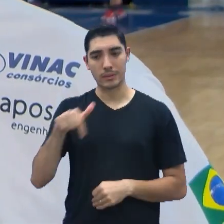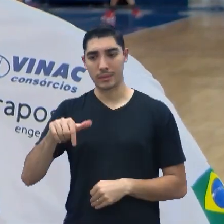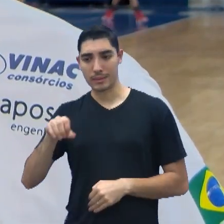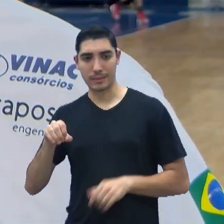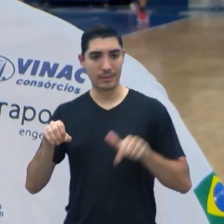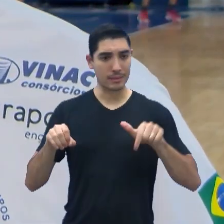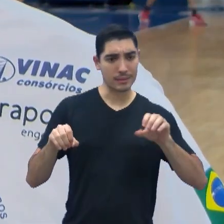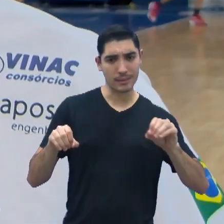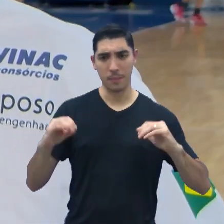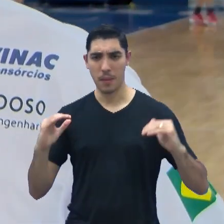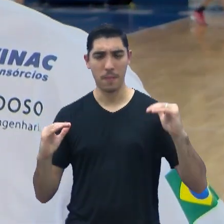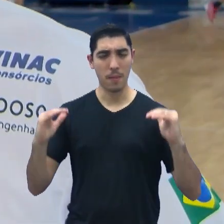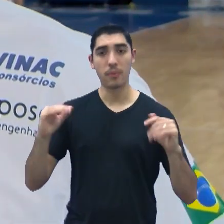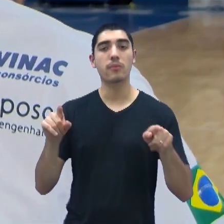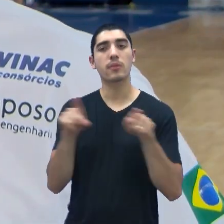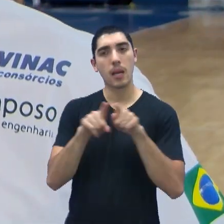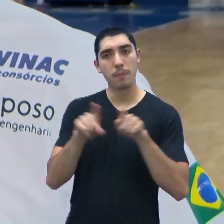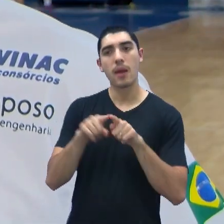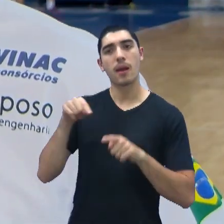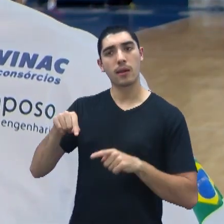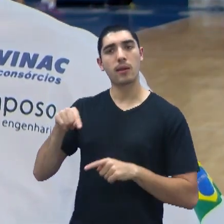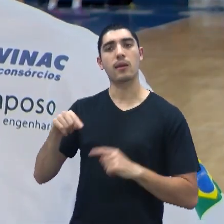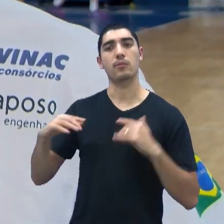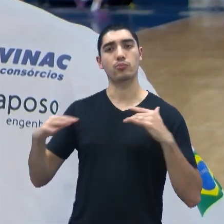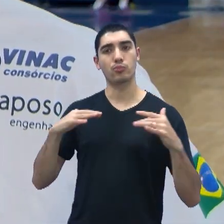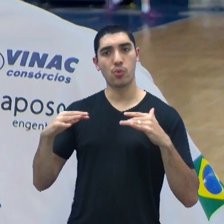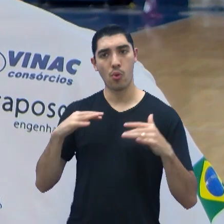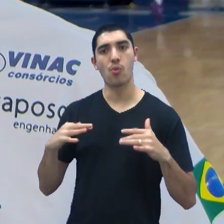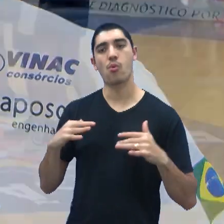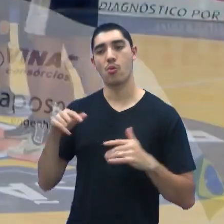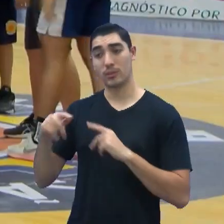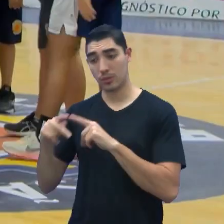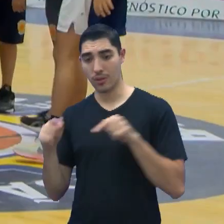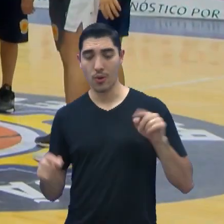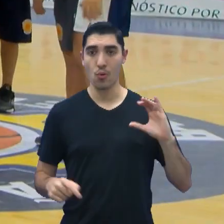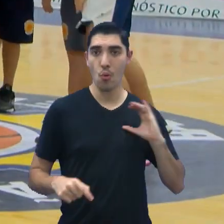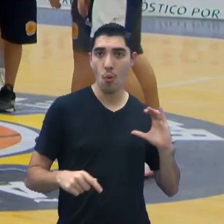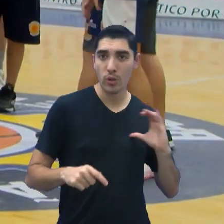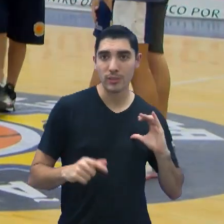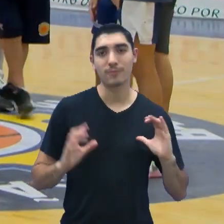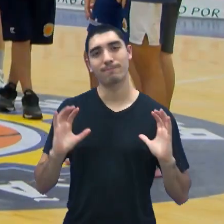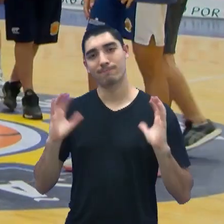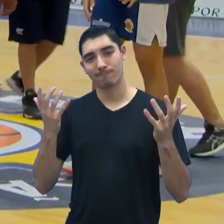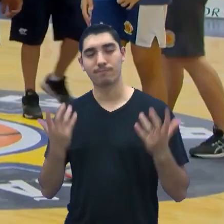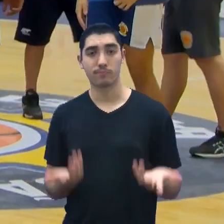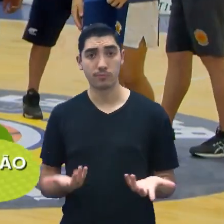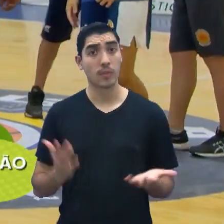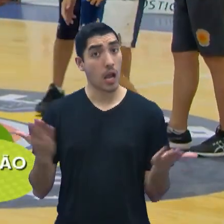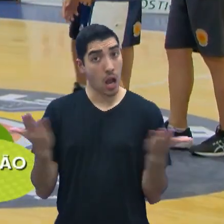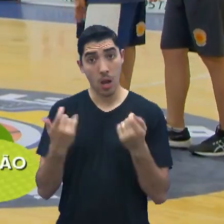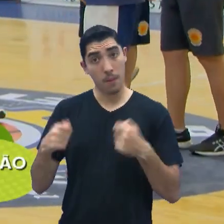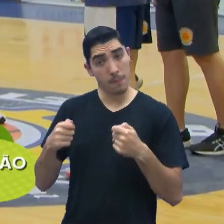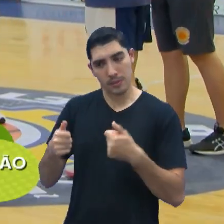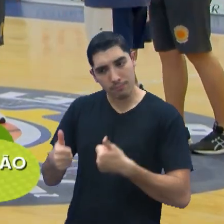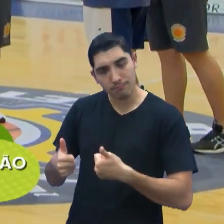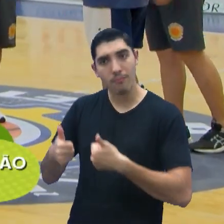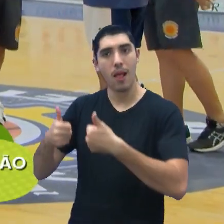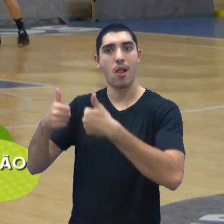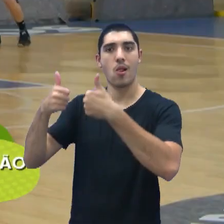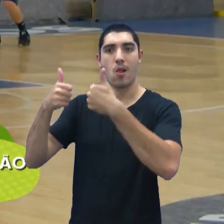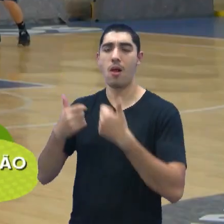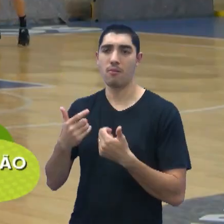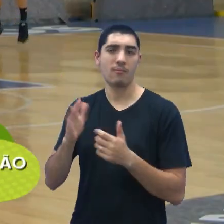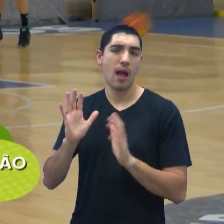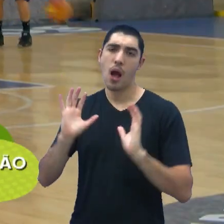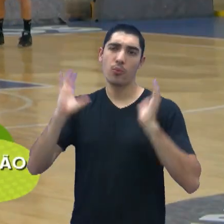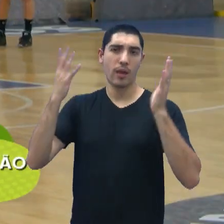enquanto o Corinthians aqui também abriu uma grande diferença, então a gente vai começar melhor as partidas. Mas agora é hora de ajuste, é isso mesmo, vai oscilar, né? O